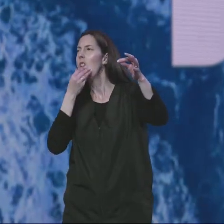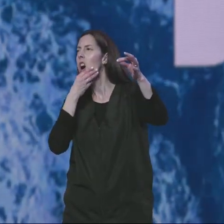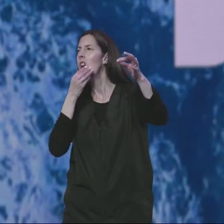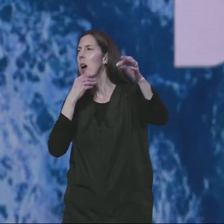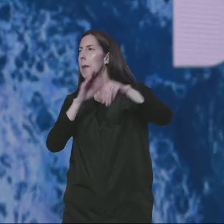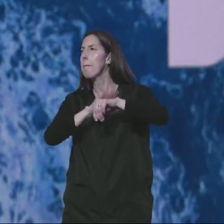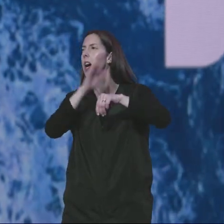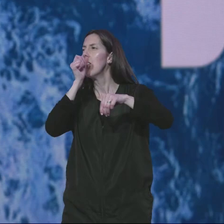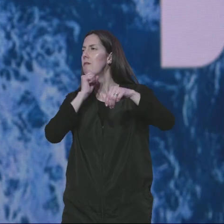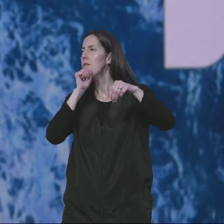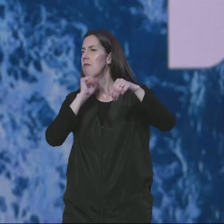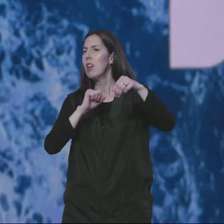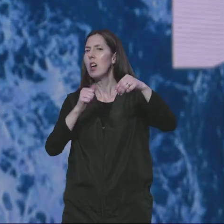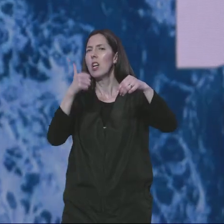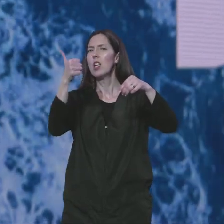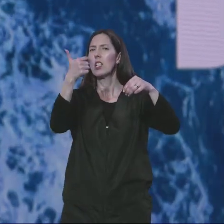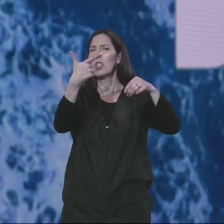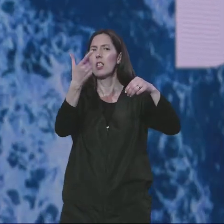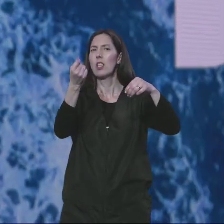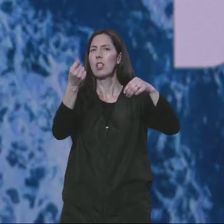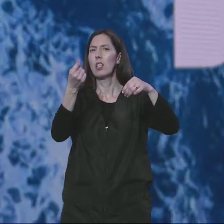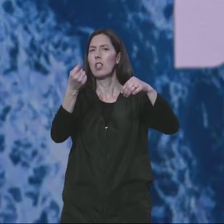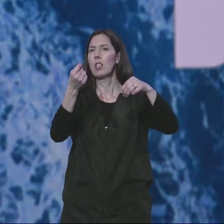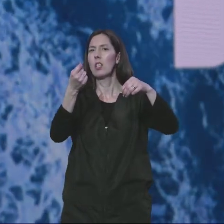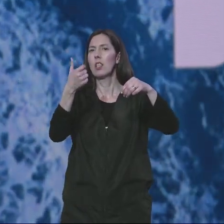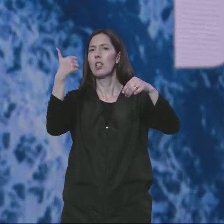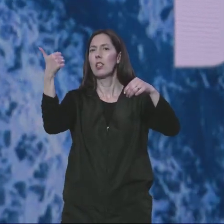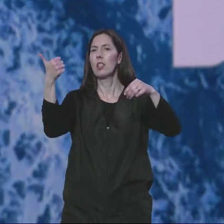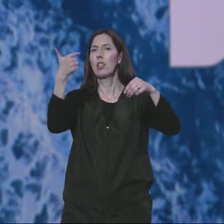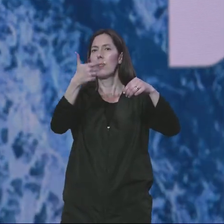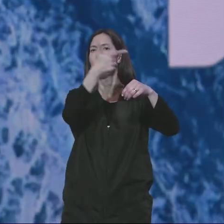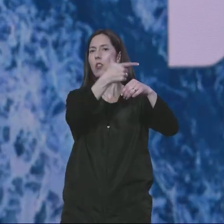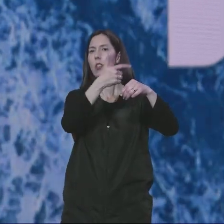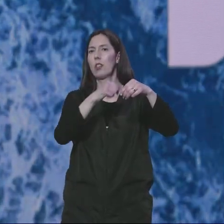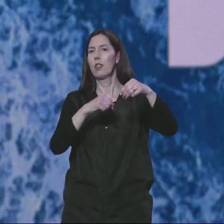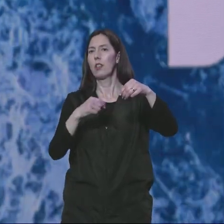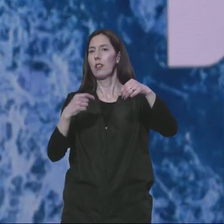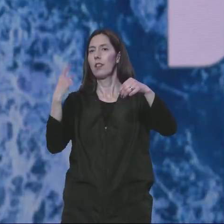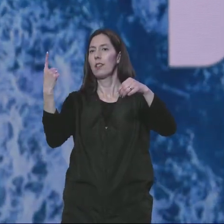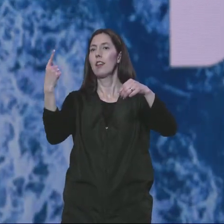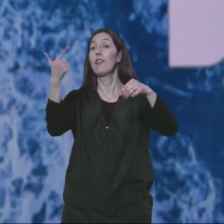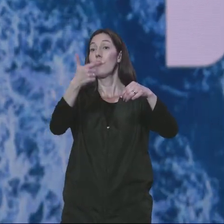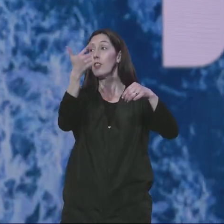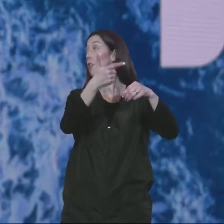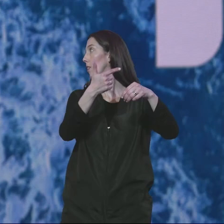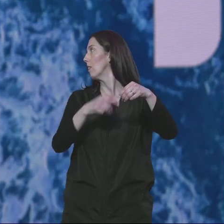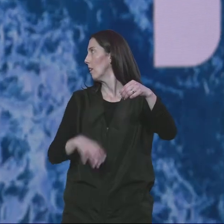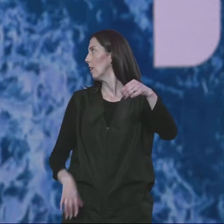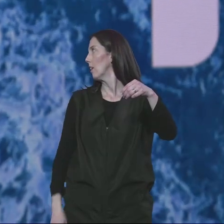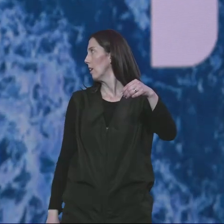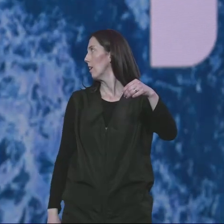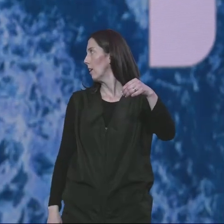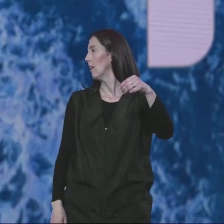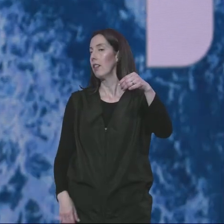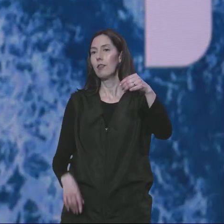mulher mais velha do mundo? Deve ter uns 120, sei lá. Quanto? 122. Alguém sabia essa informação? Uma salva de palmas para essa